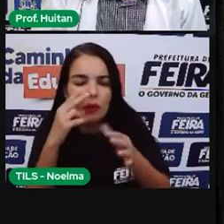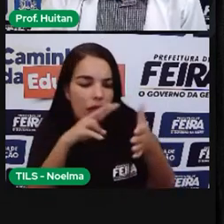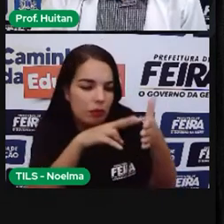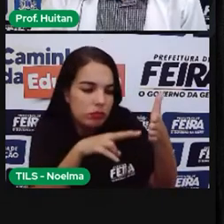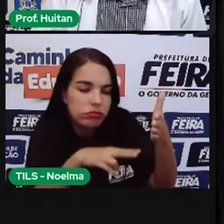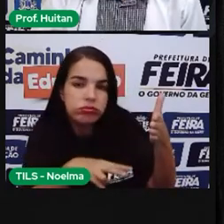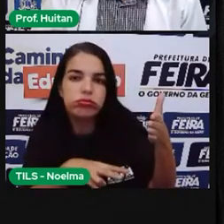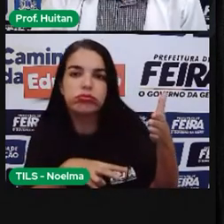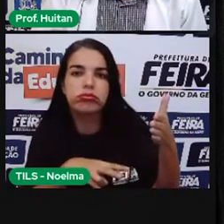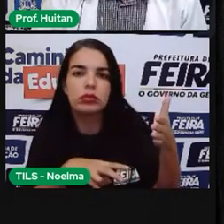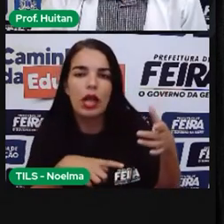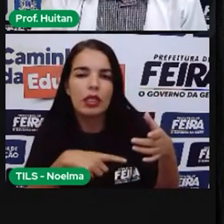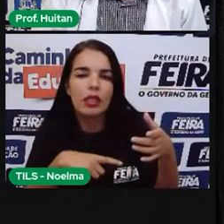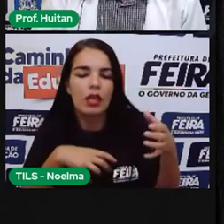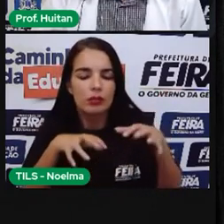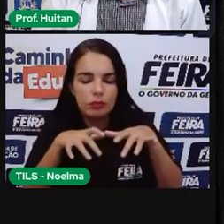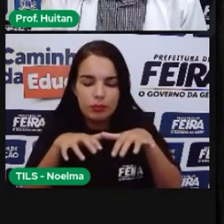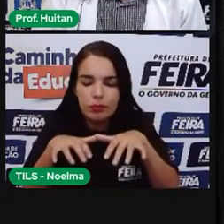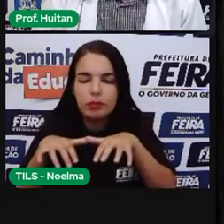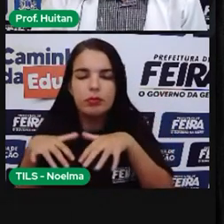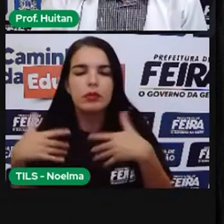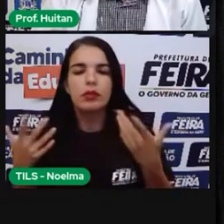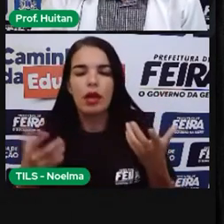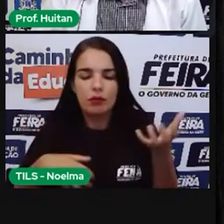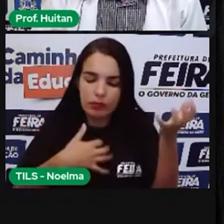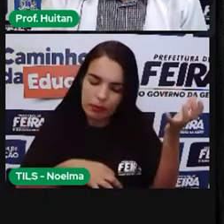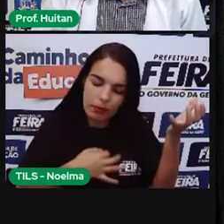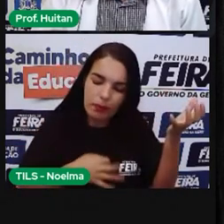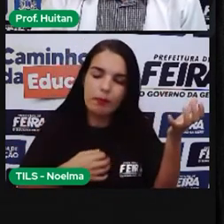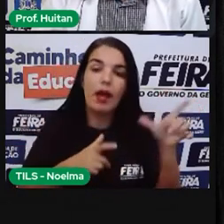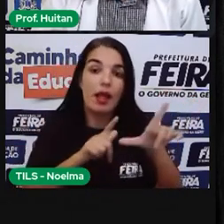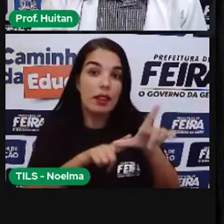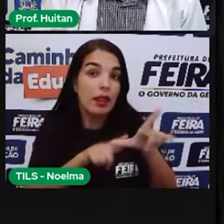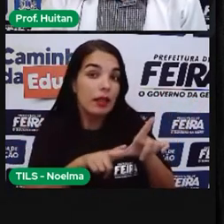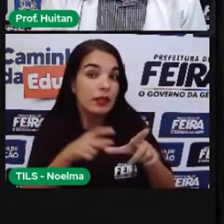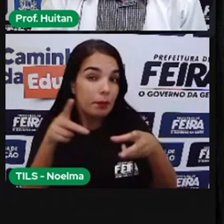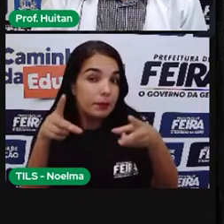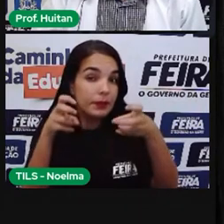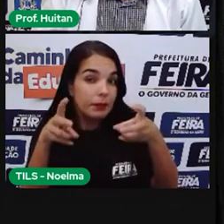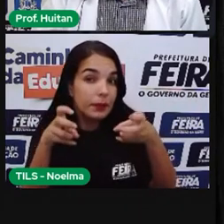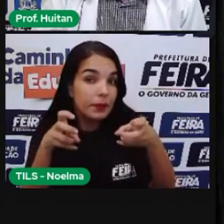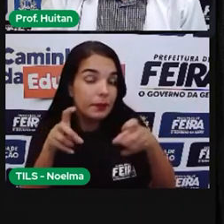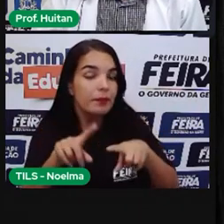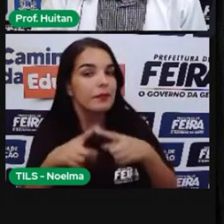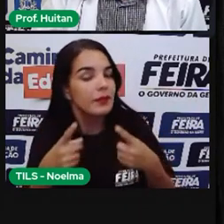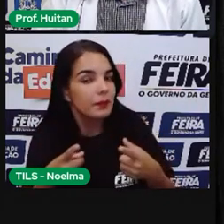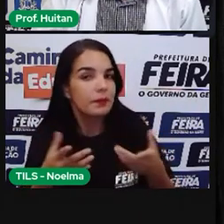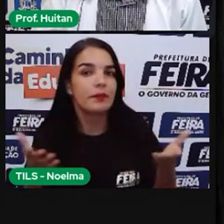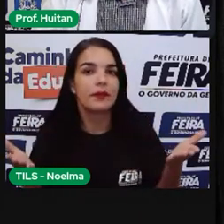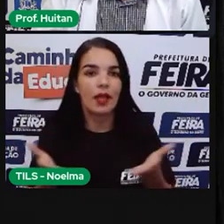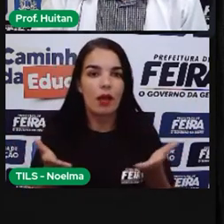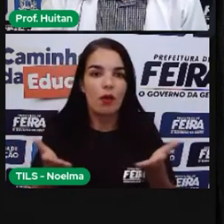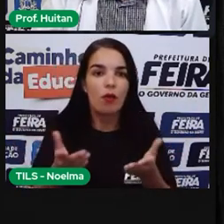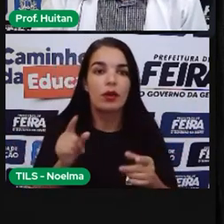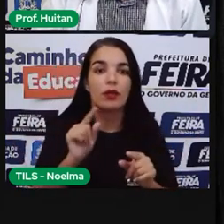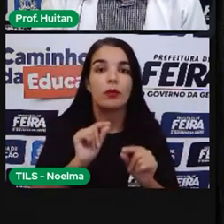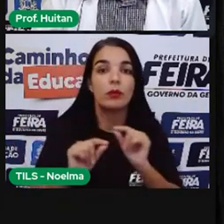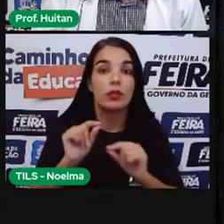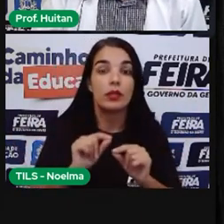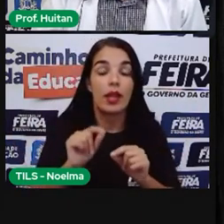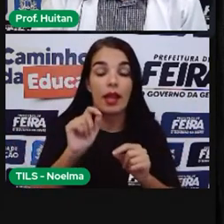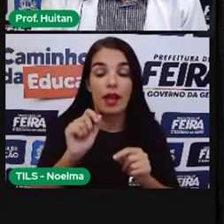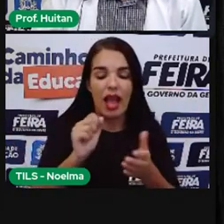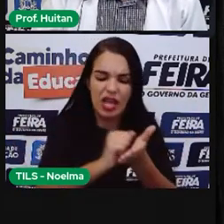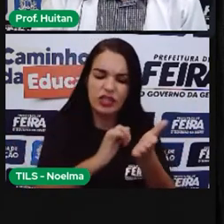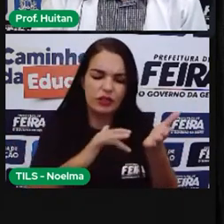Voz, instrumento, letra, perceberam a letra? Então, vamos só para esse